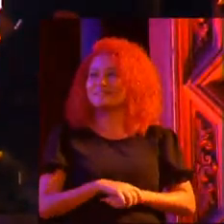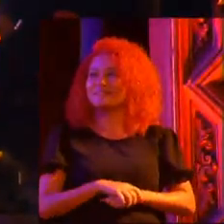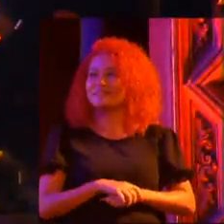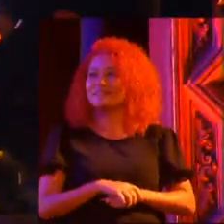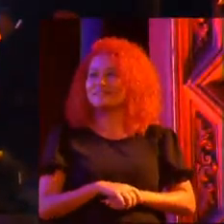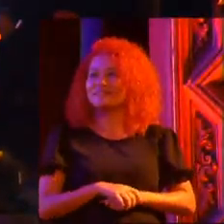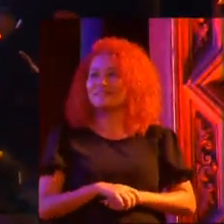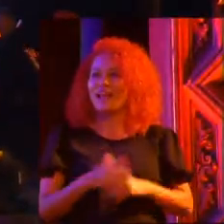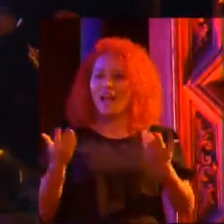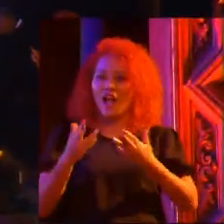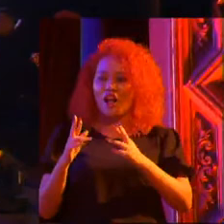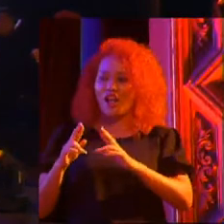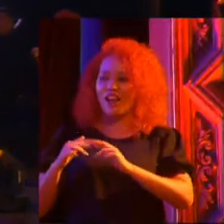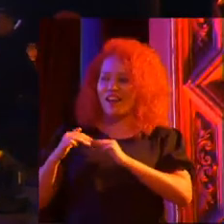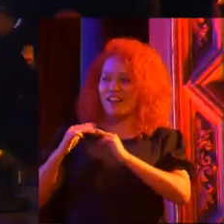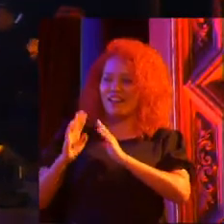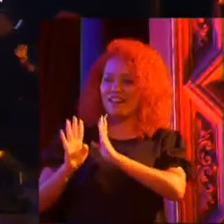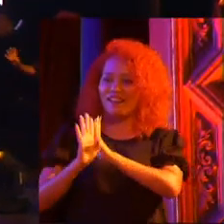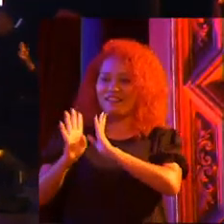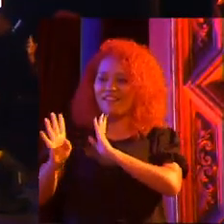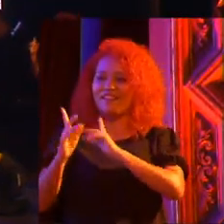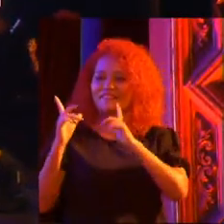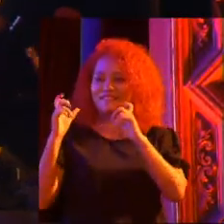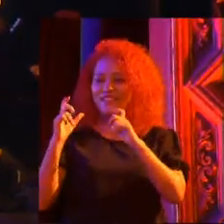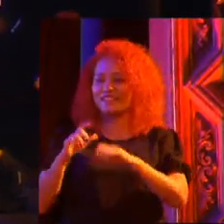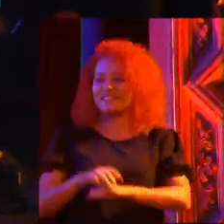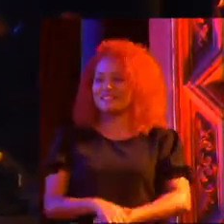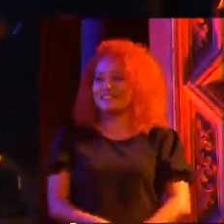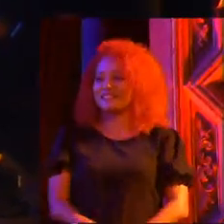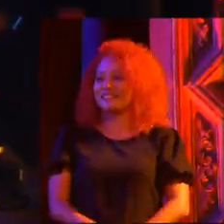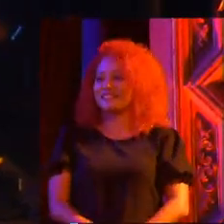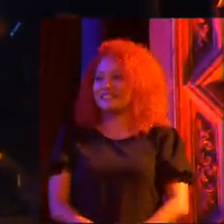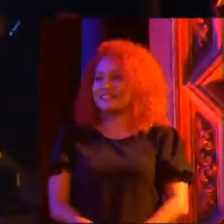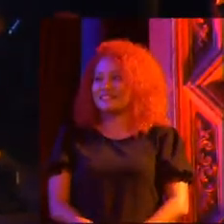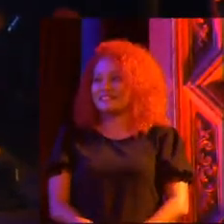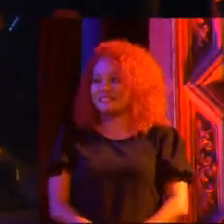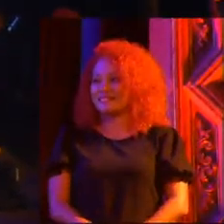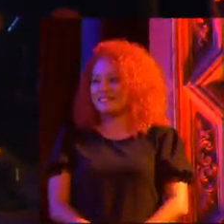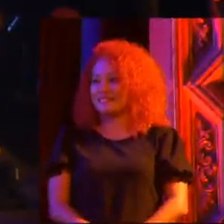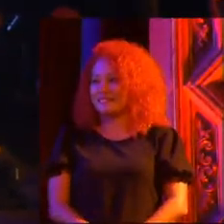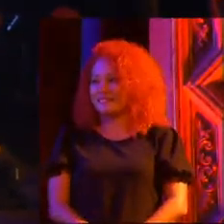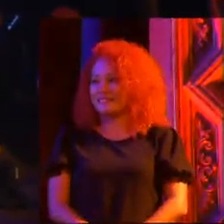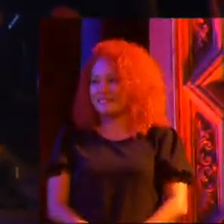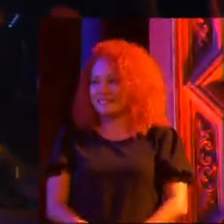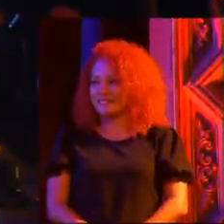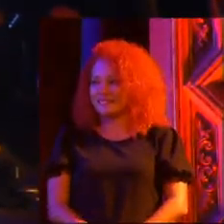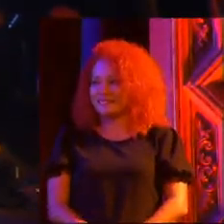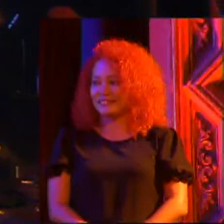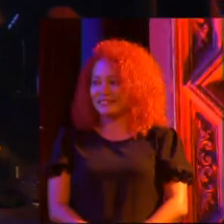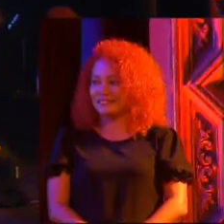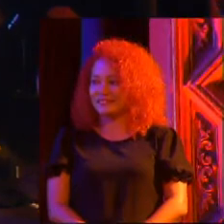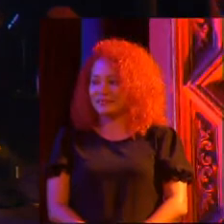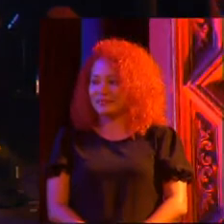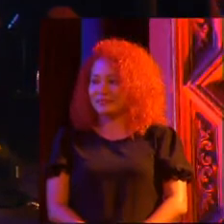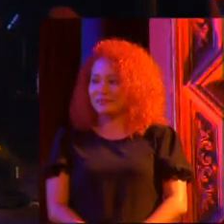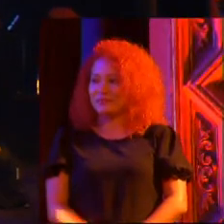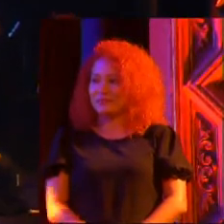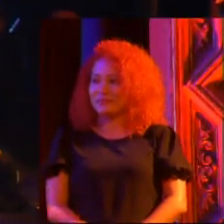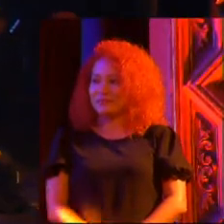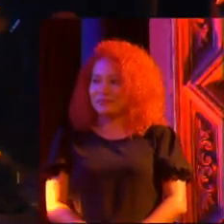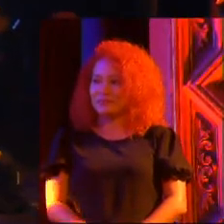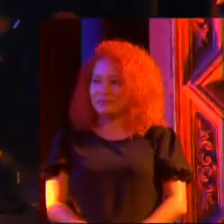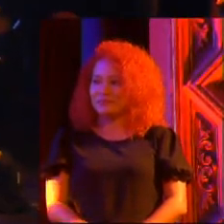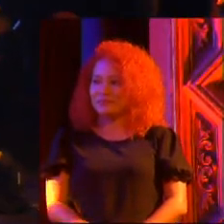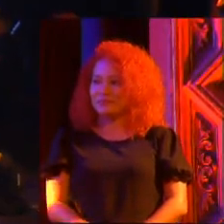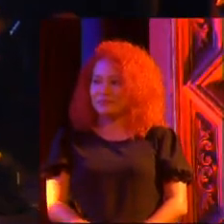Bora reunir aqui na estrelinha para a gente tirar uma foto? Aqui na estrelinha. É tanta estrela que a